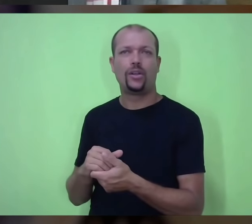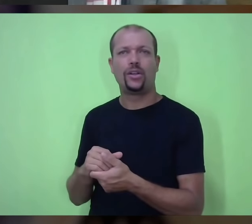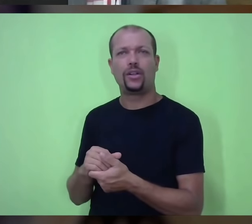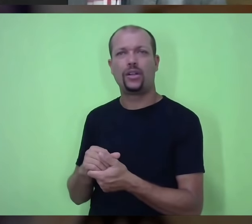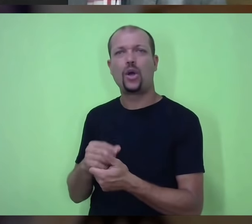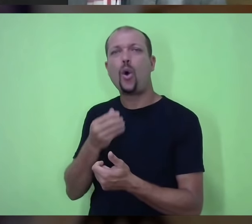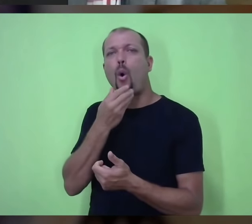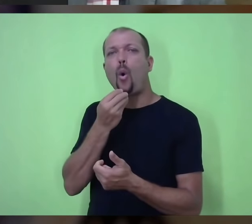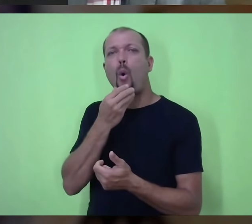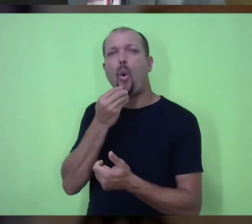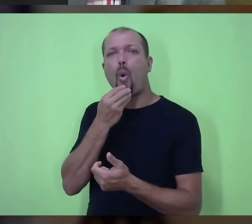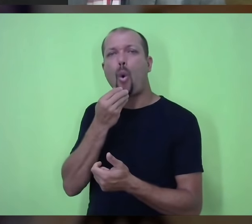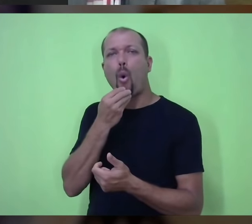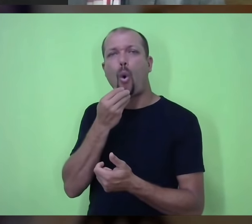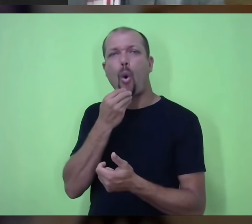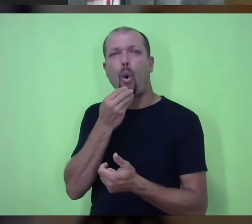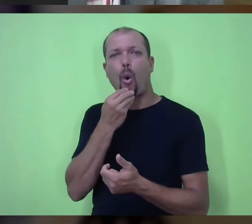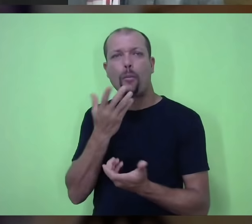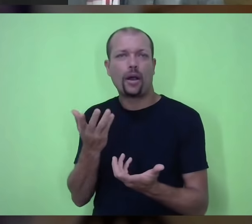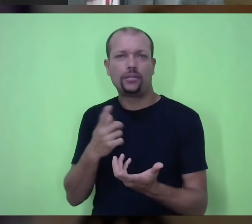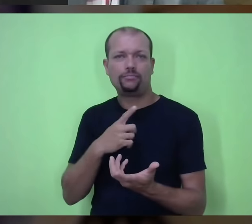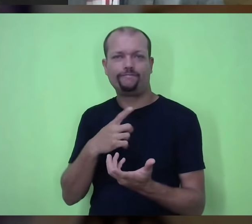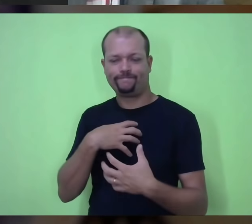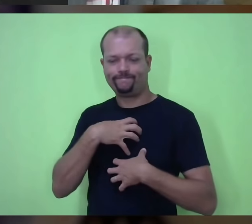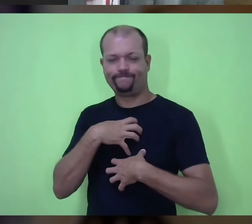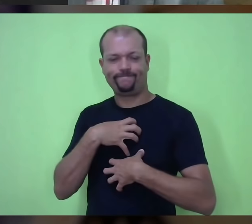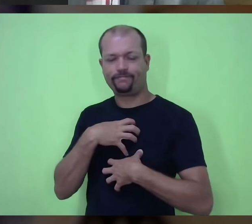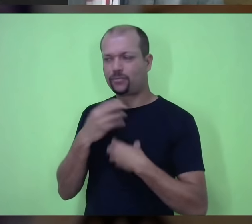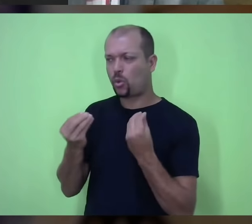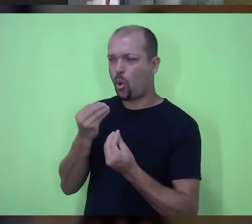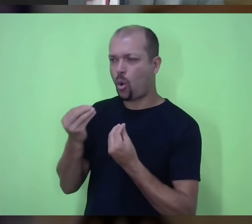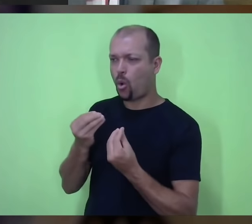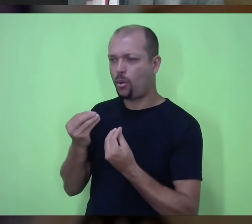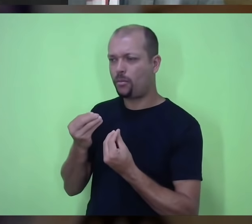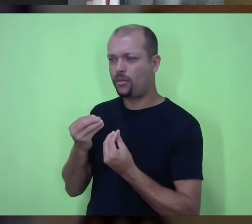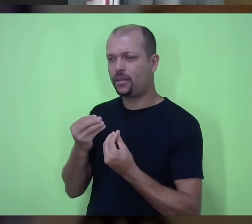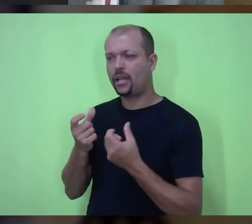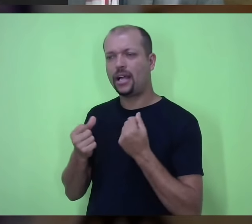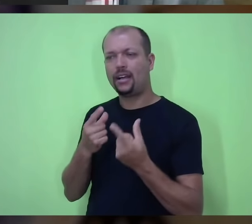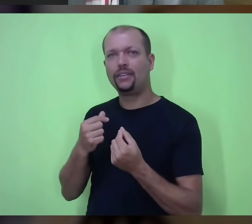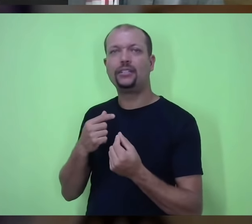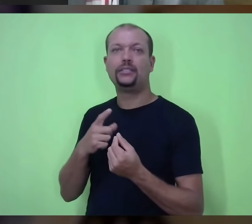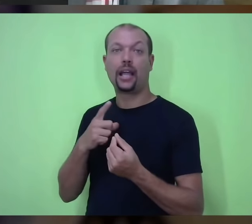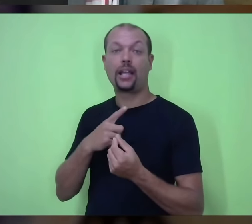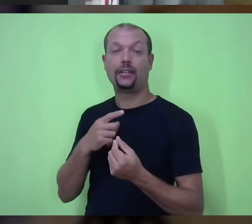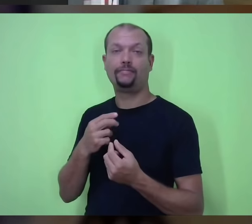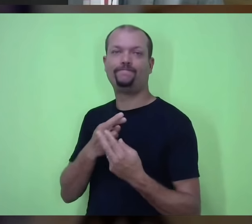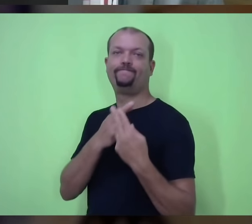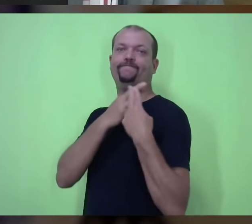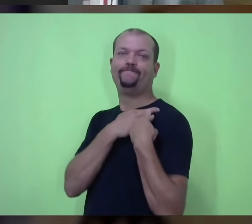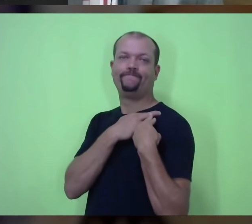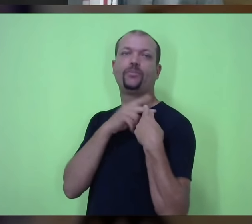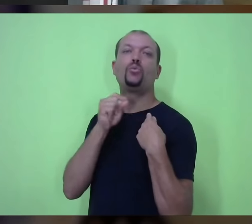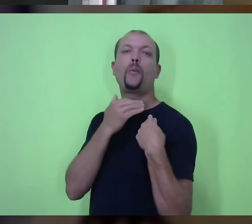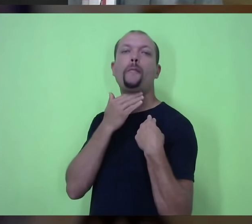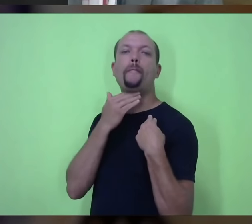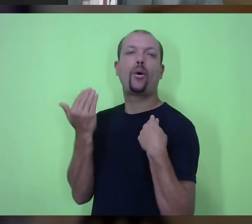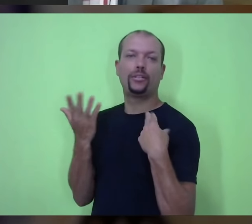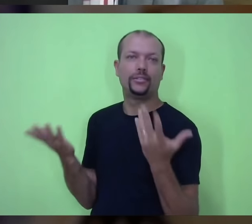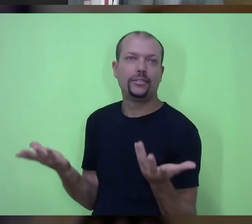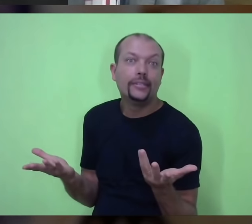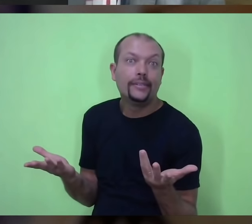única solução que o ser humano possui na situação na qual ele se encontra. Ele tem sobre si uma sentença de morte, que